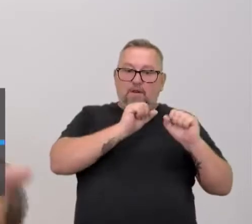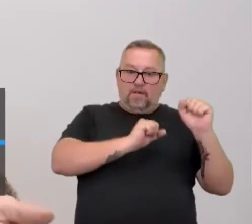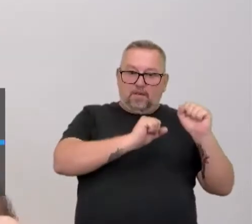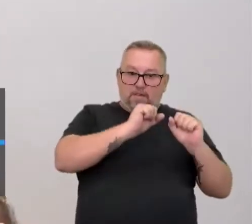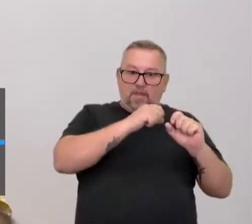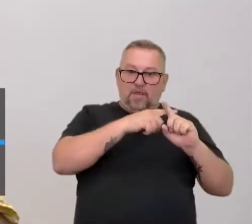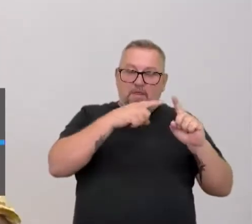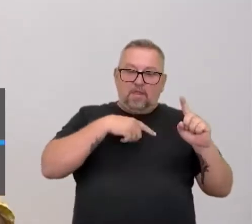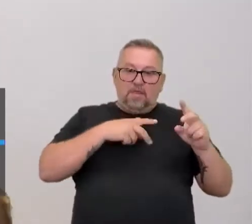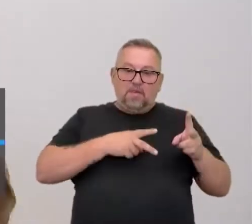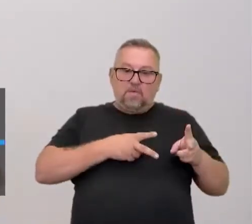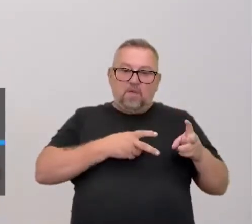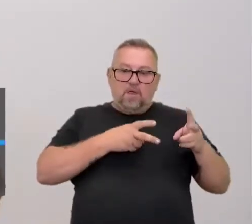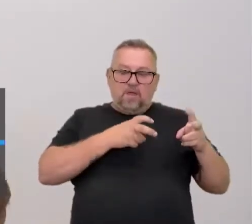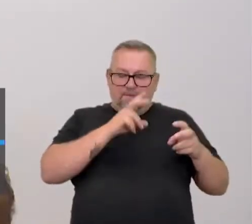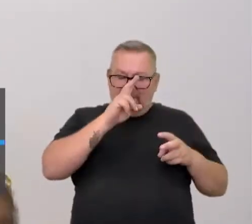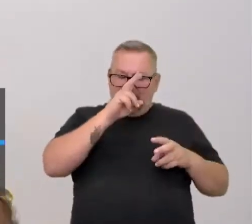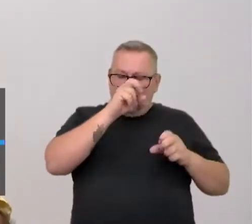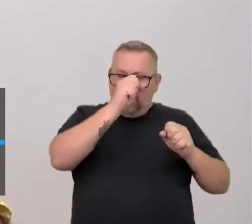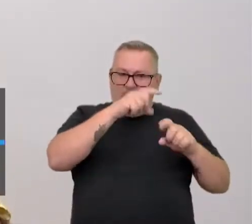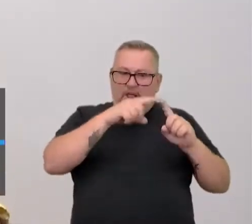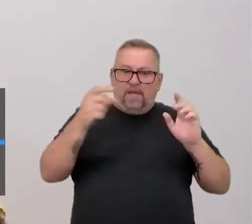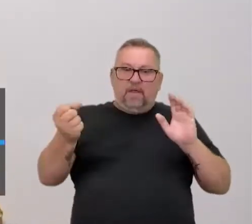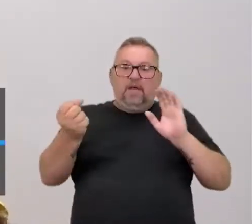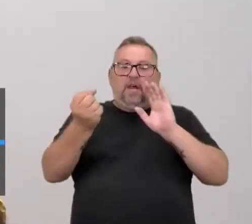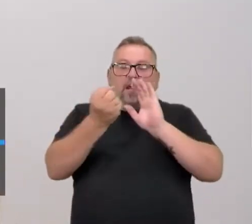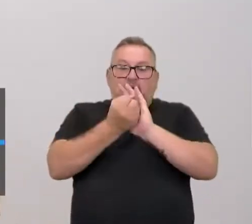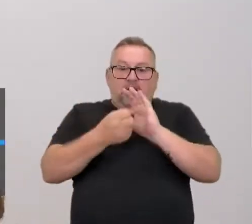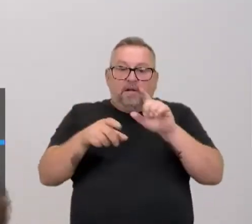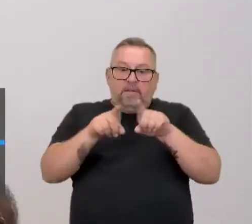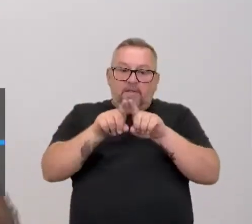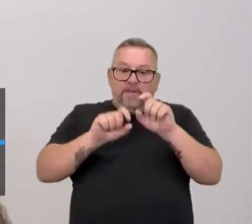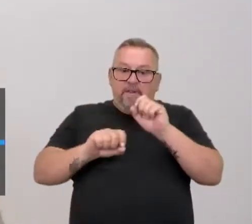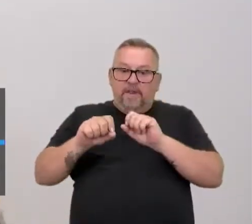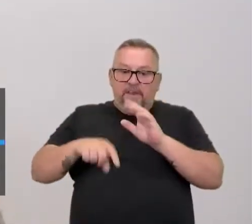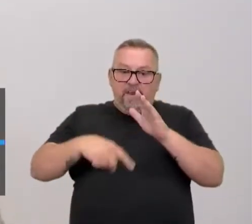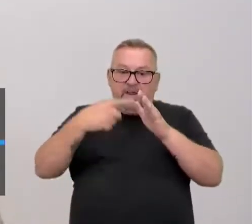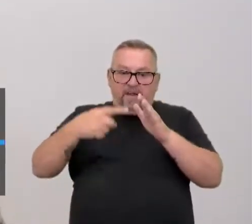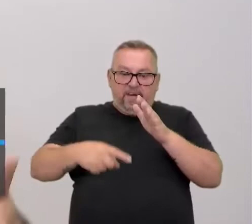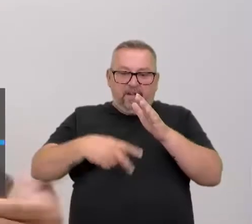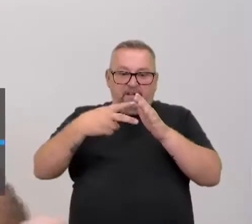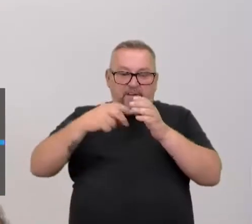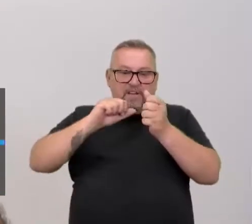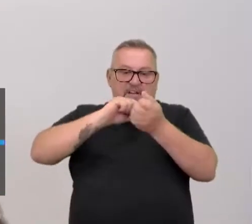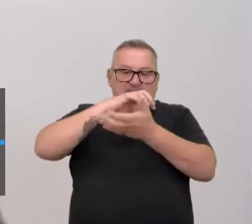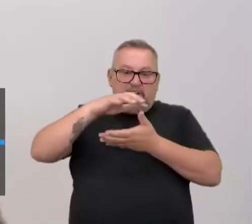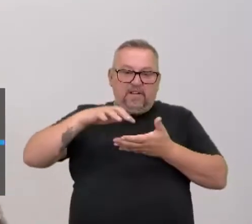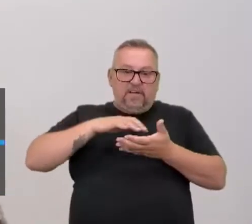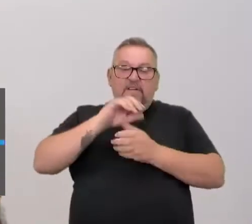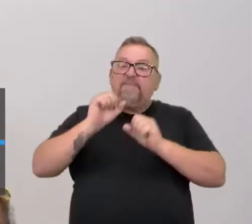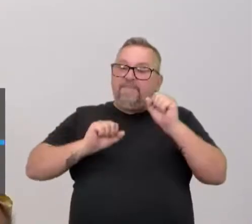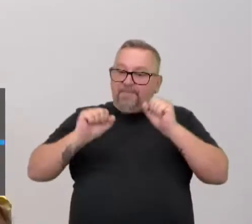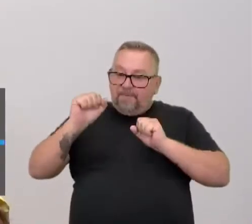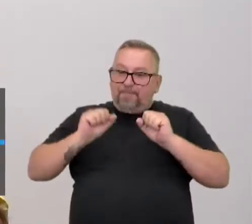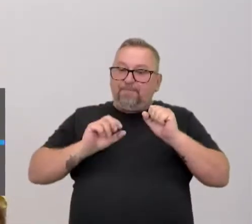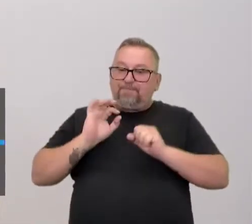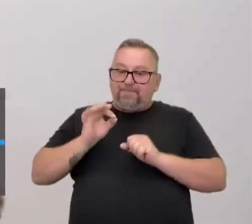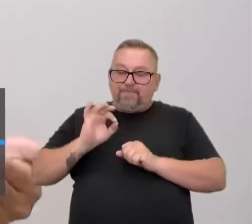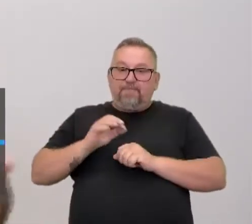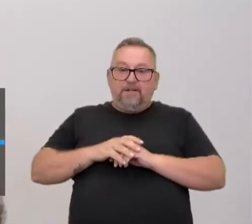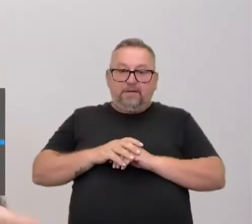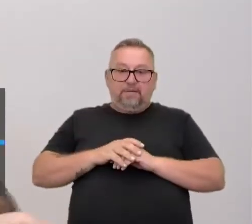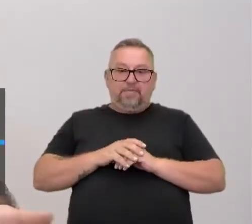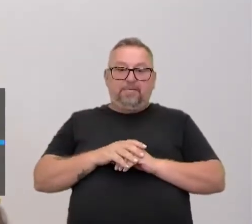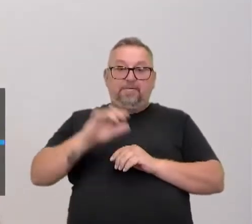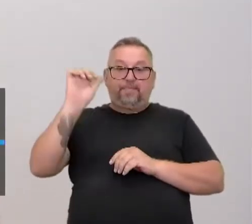a superexploração é uma das principais marcas da primeira e da segunda revolução industrial. Né? Você